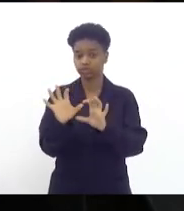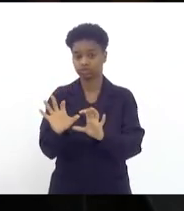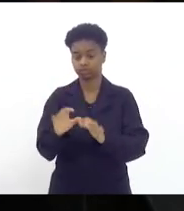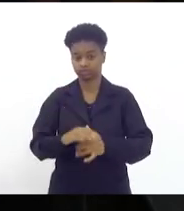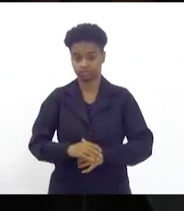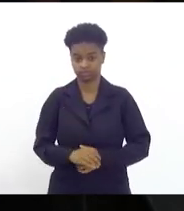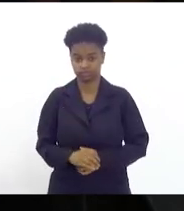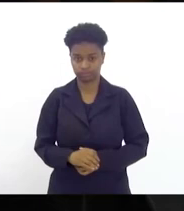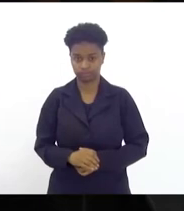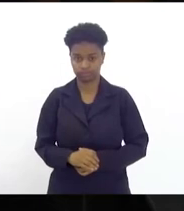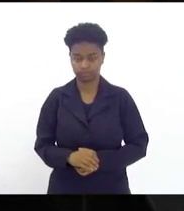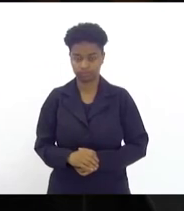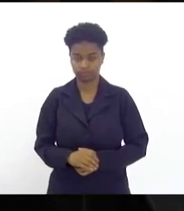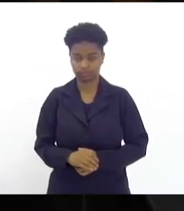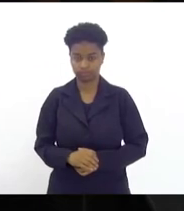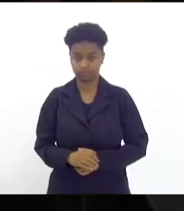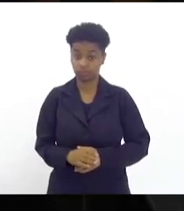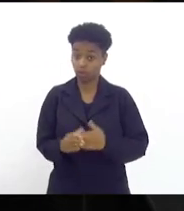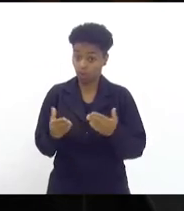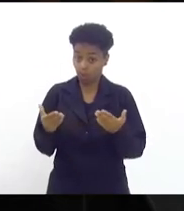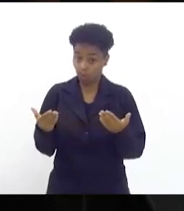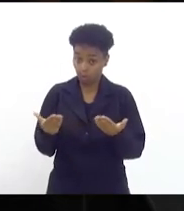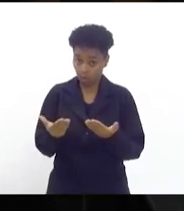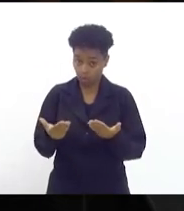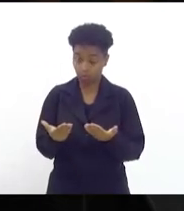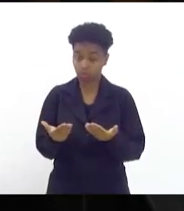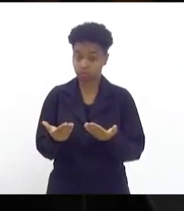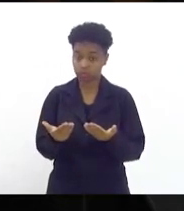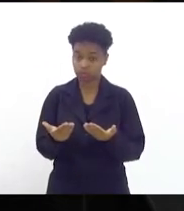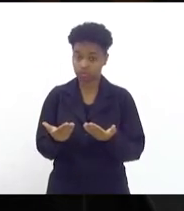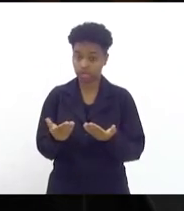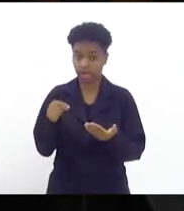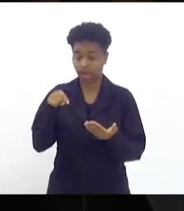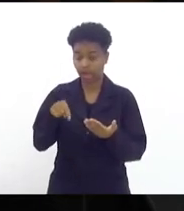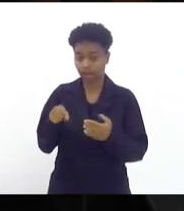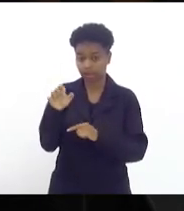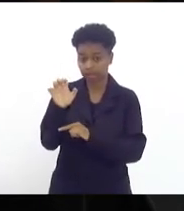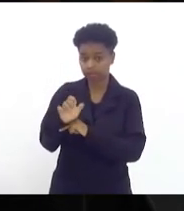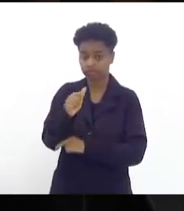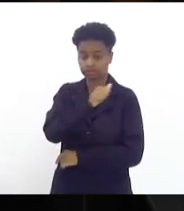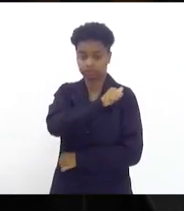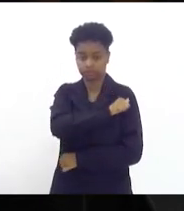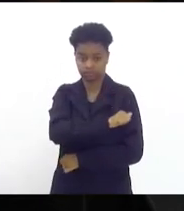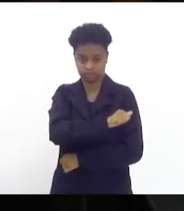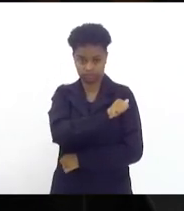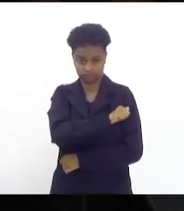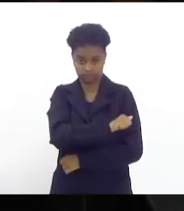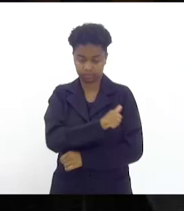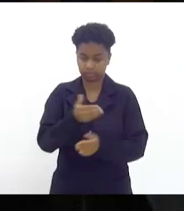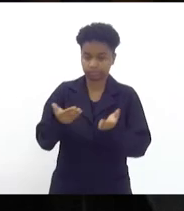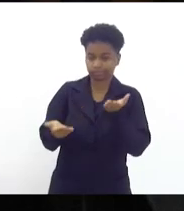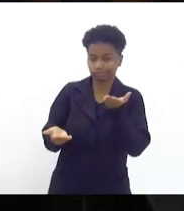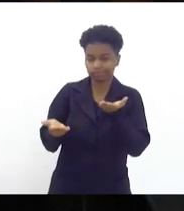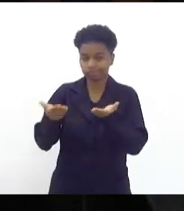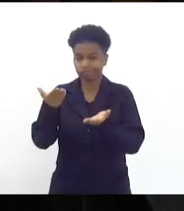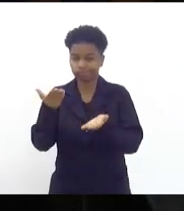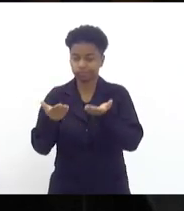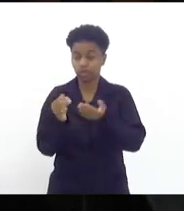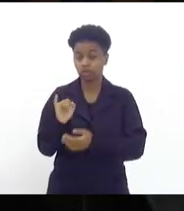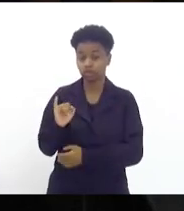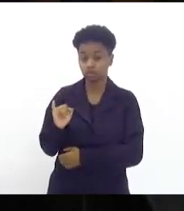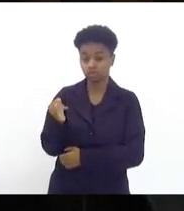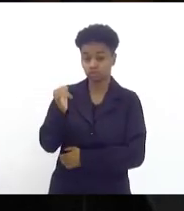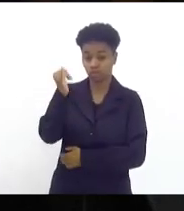e hoje e hoje o estado do Rio de Janeiro ponderando esse juros